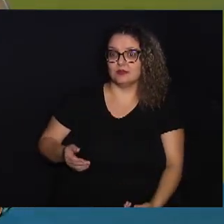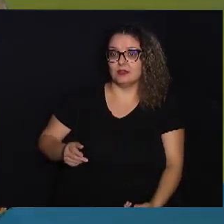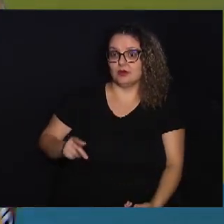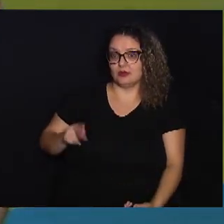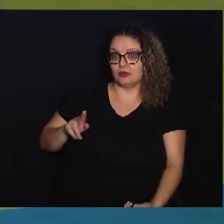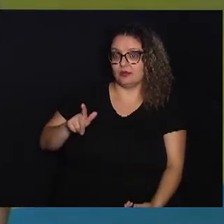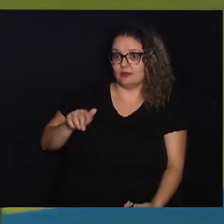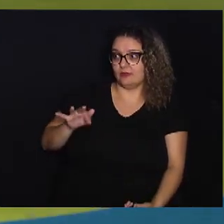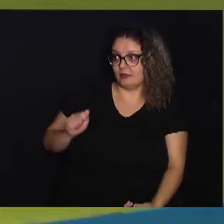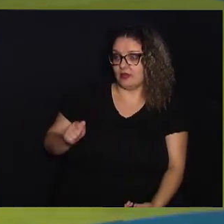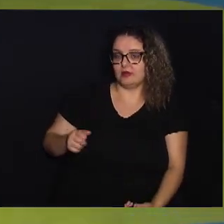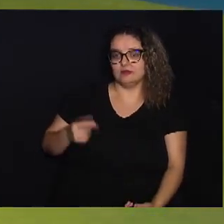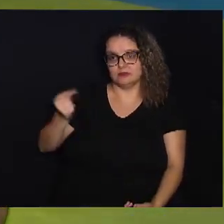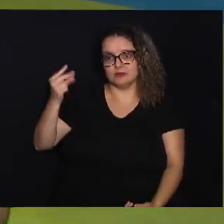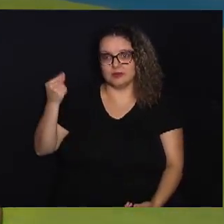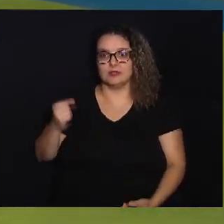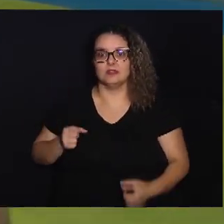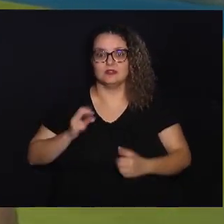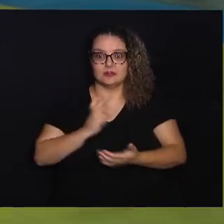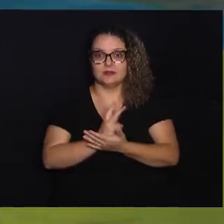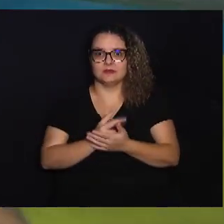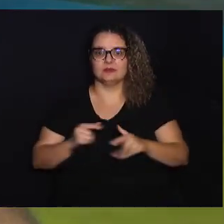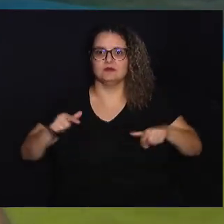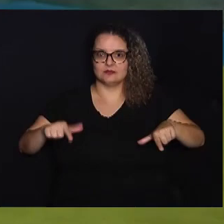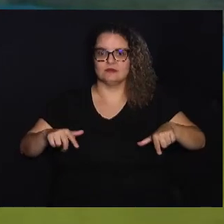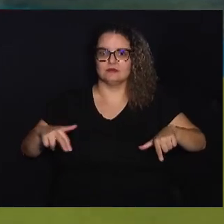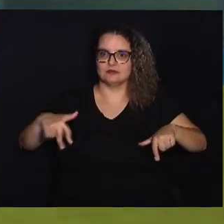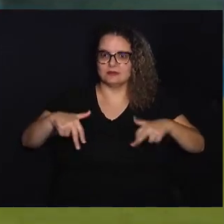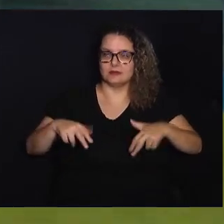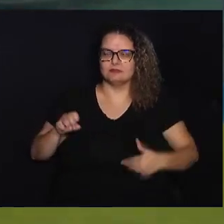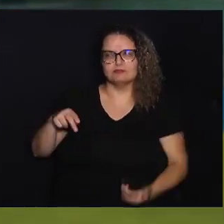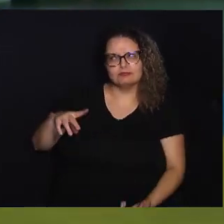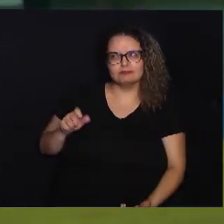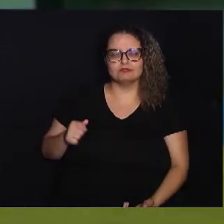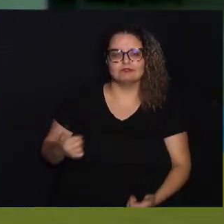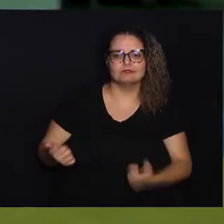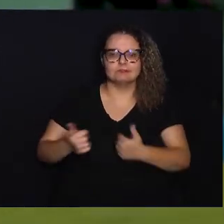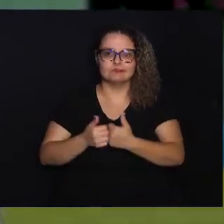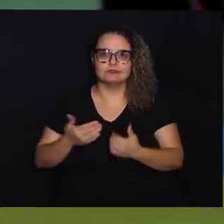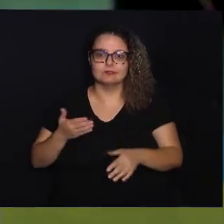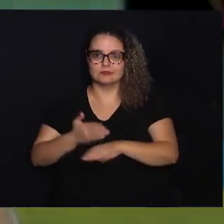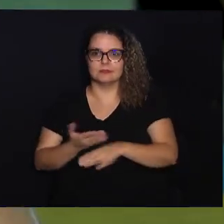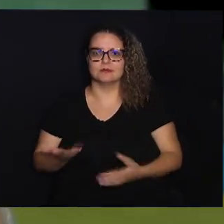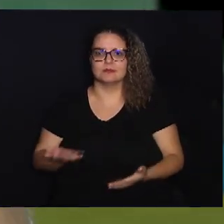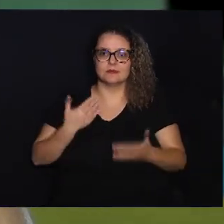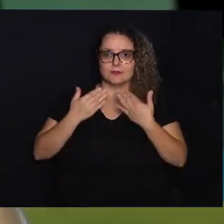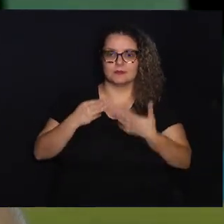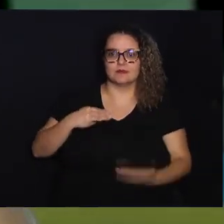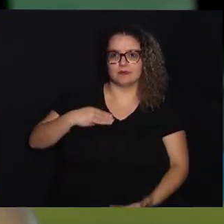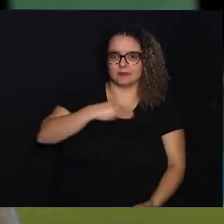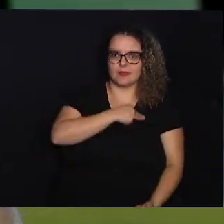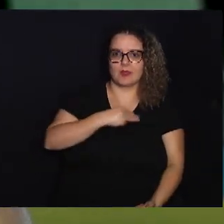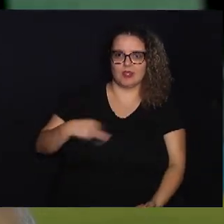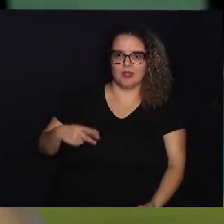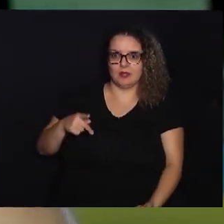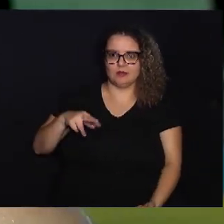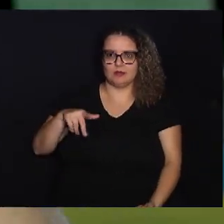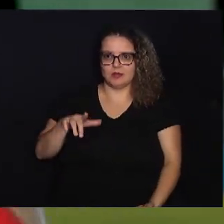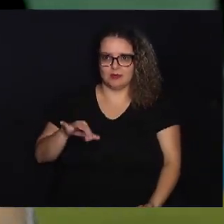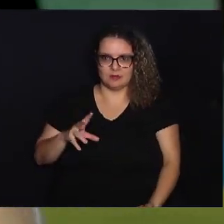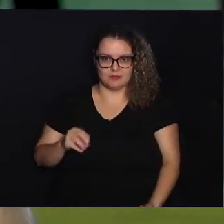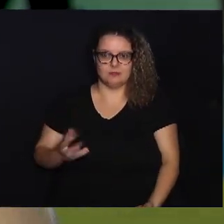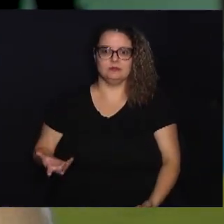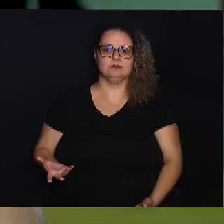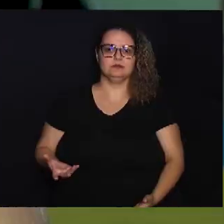já praticava Kung Fu há um tempo, né? Aí eu já sempre quis subir num ringue e lutar, né? Aí eu falei, pô, o sandá é próximo aqui, já dá pra entrar e tal. Conversei com o meu mestre